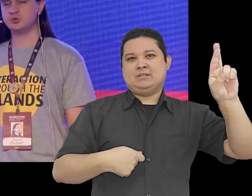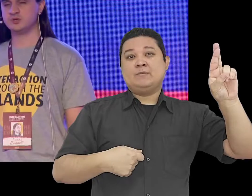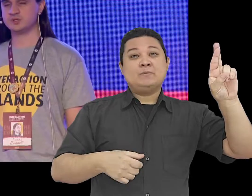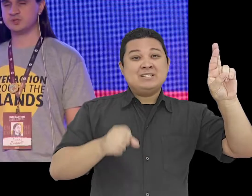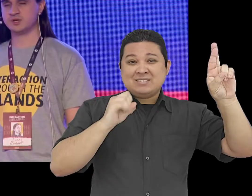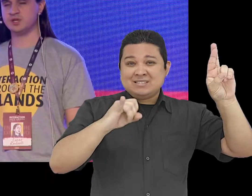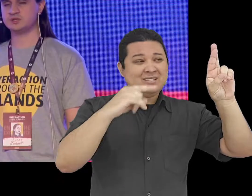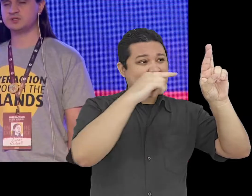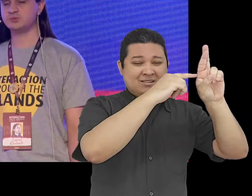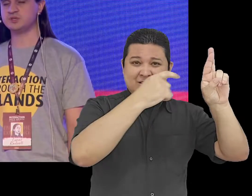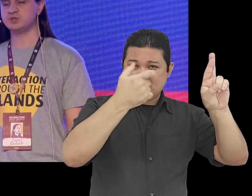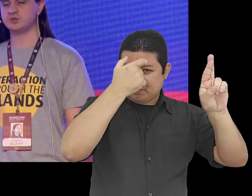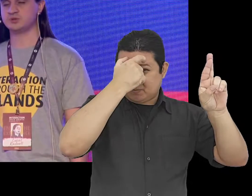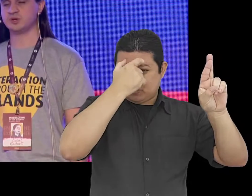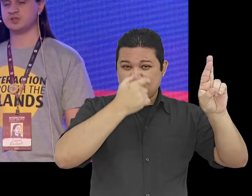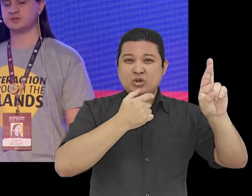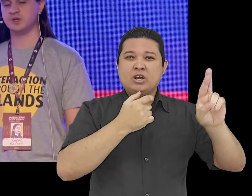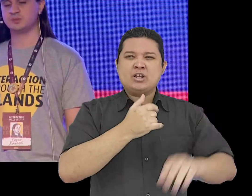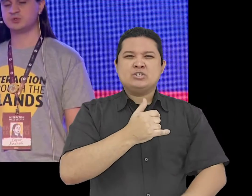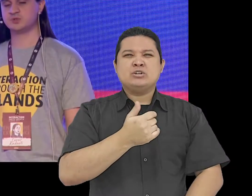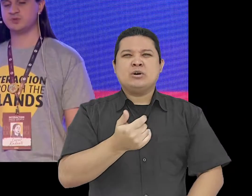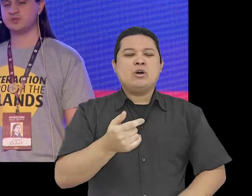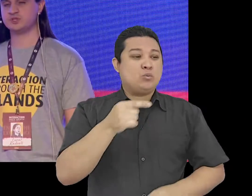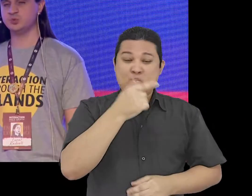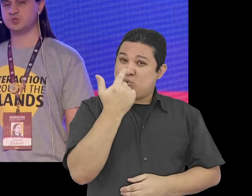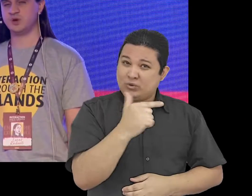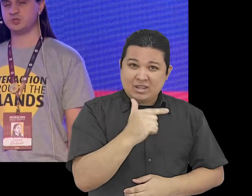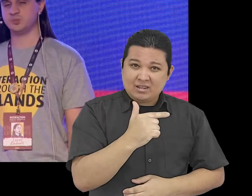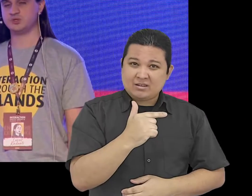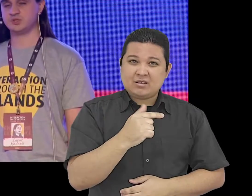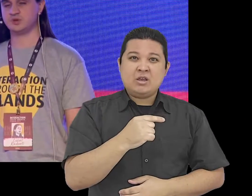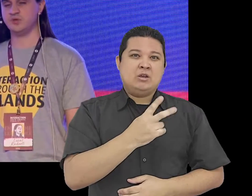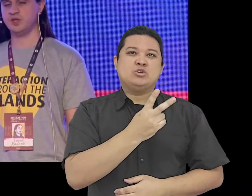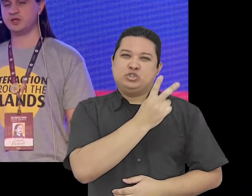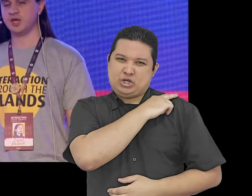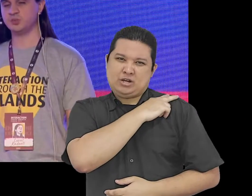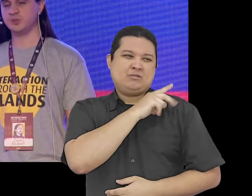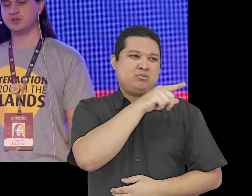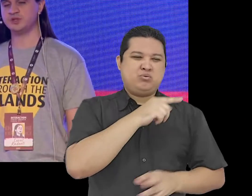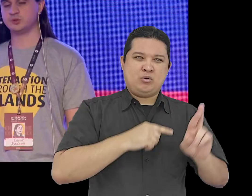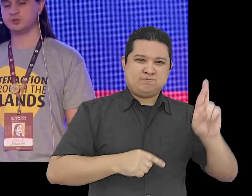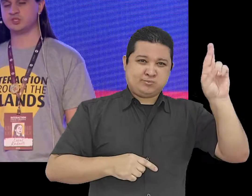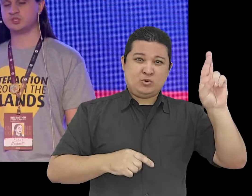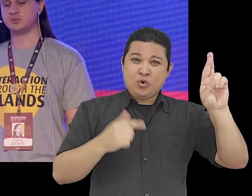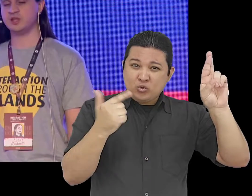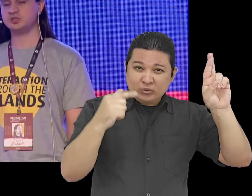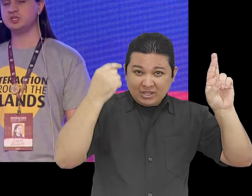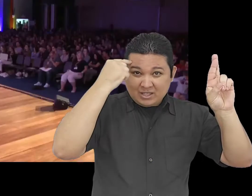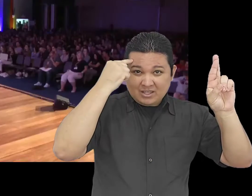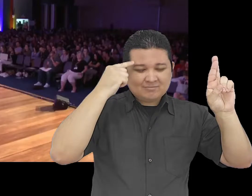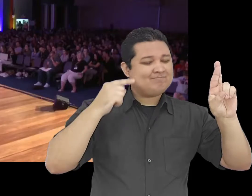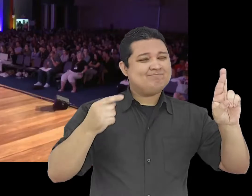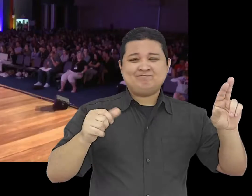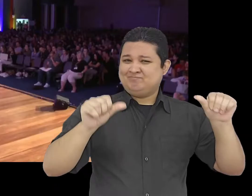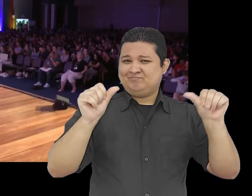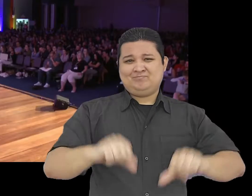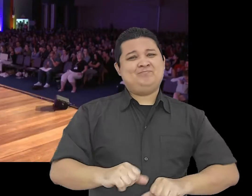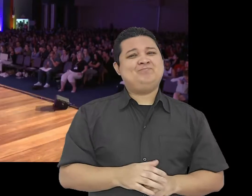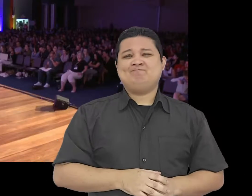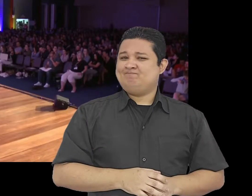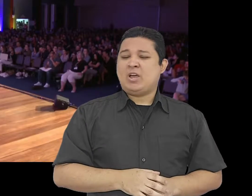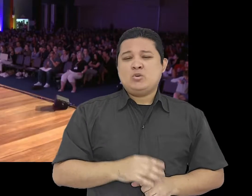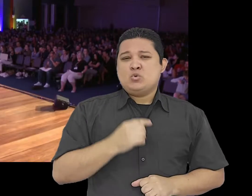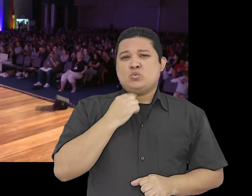tem as pessoas que são aqueles que estão testando, são aquelas pessoas que estão fazendo as duas partes do processo que eu falei, que é implementando as soluções de acessibilidade, identificando os